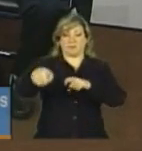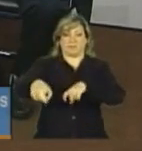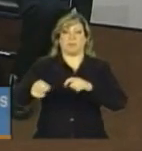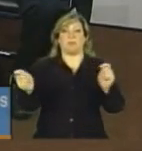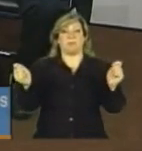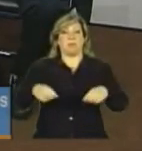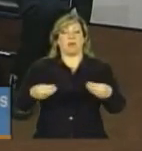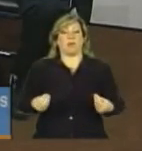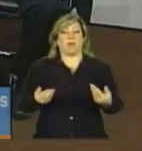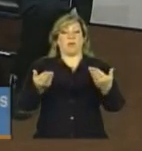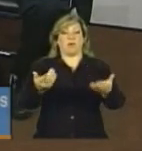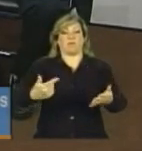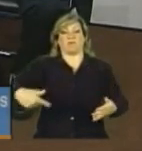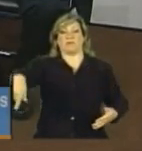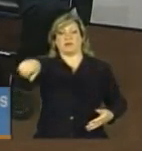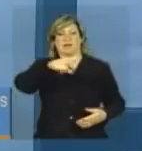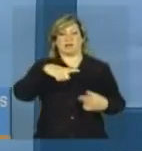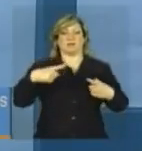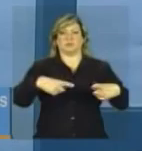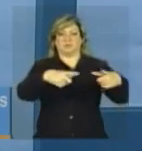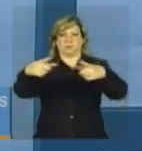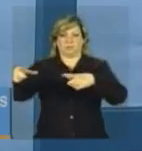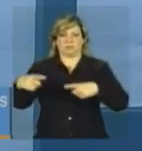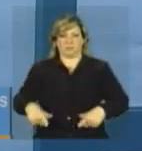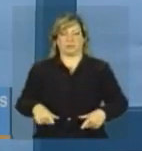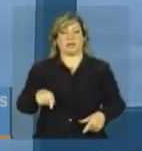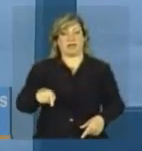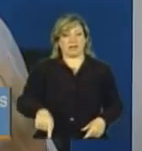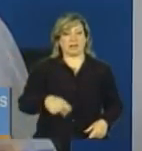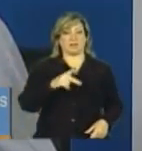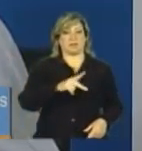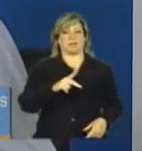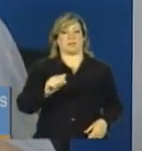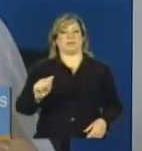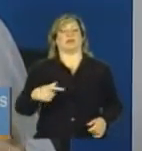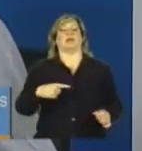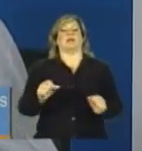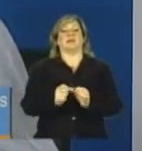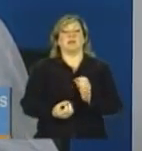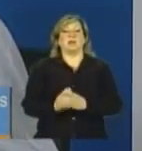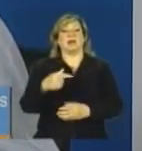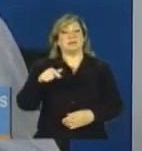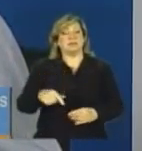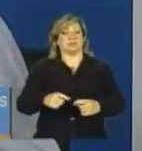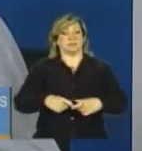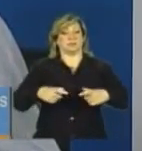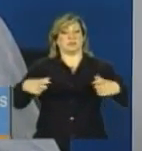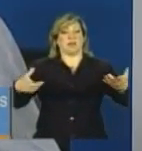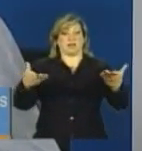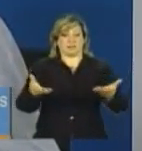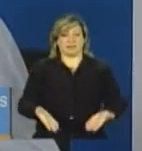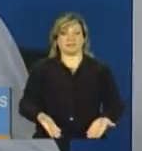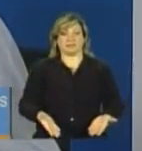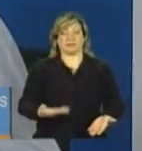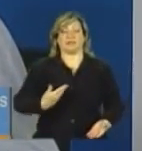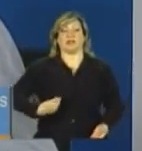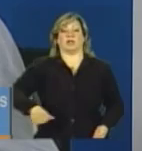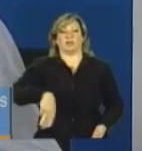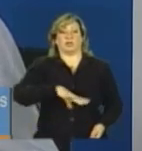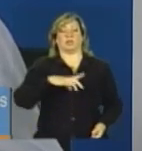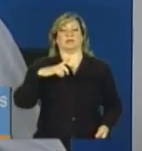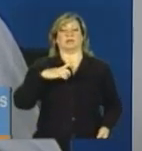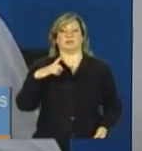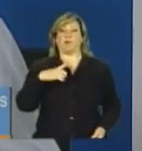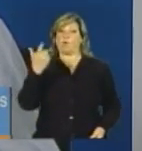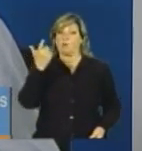ofertar para esses canais. Esse é o objetivo que o PA foi criado e ele cresceu dessa forma, né? Nós somos e